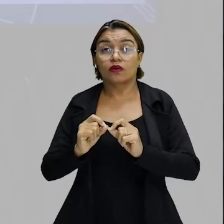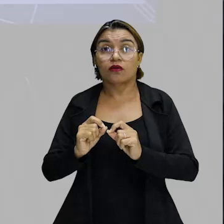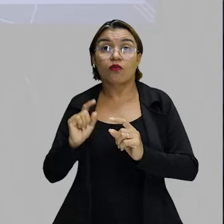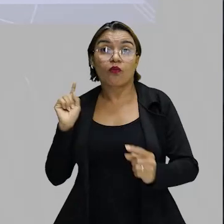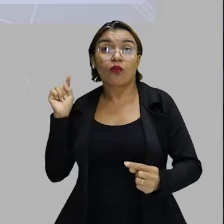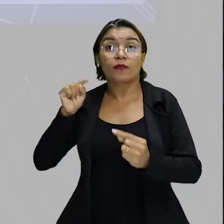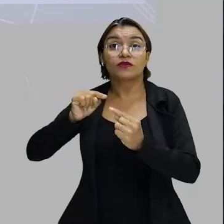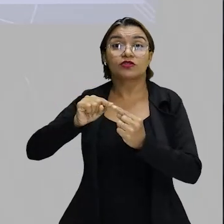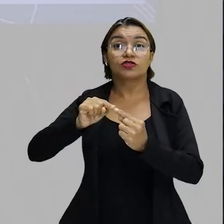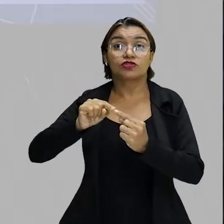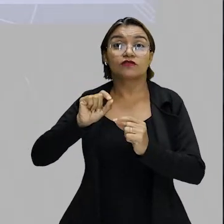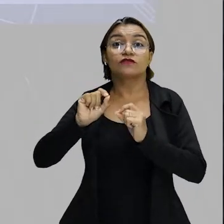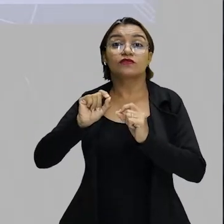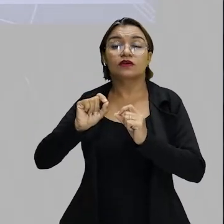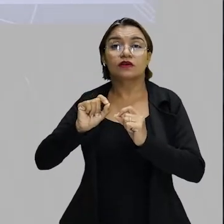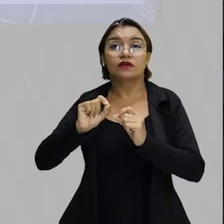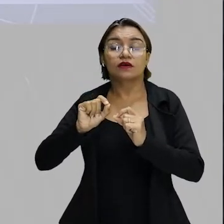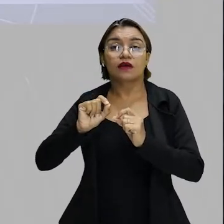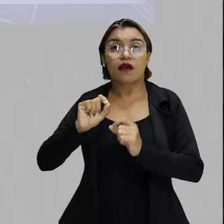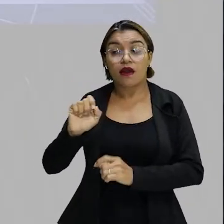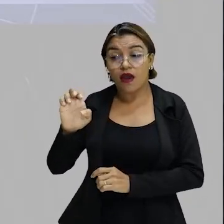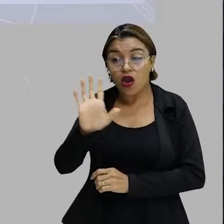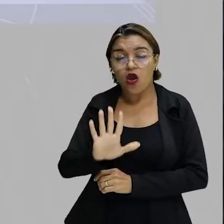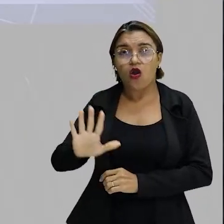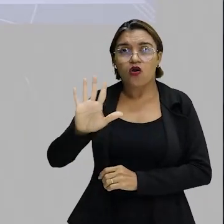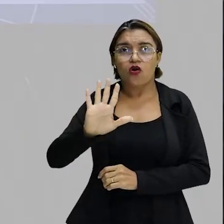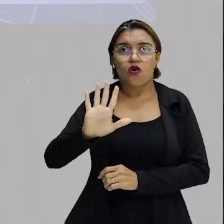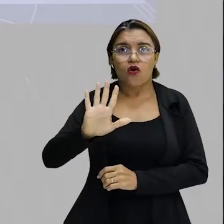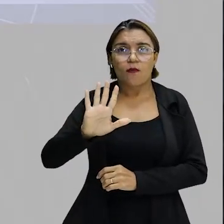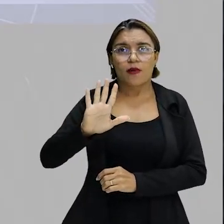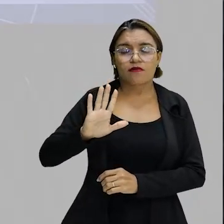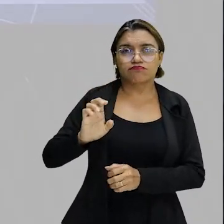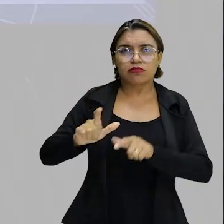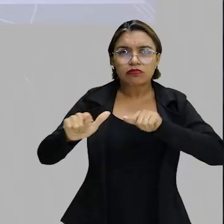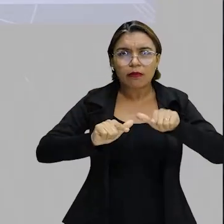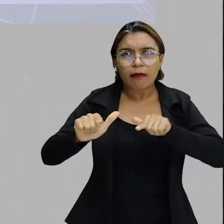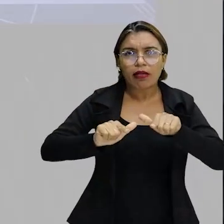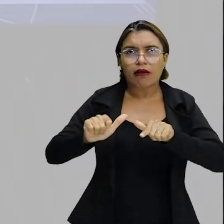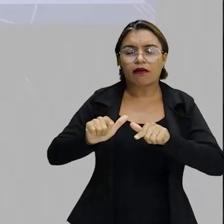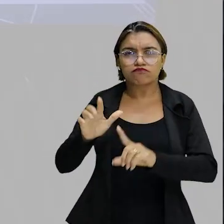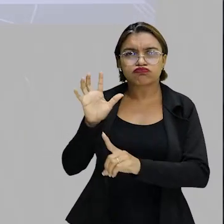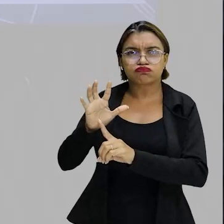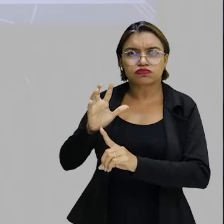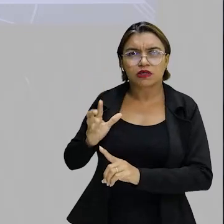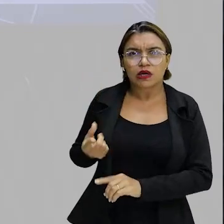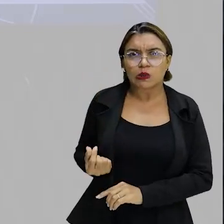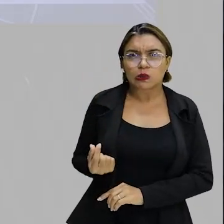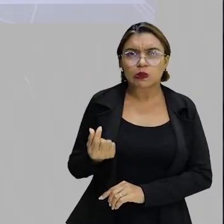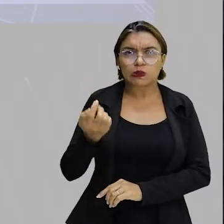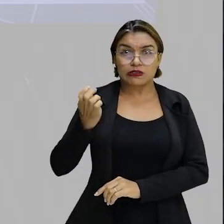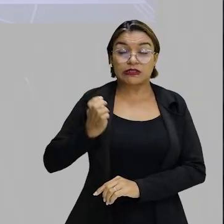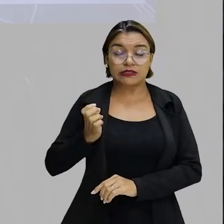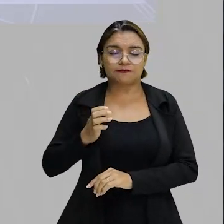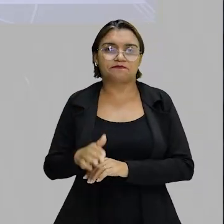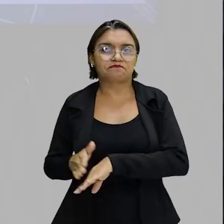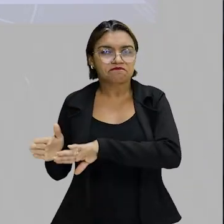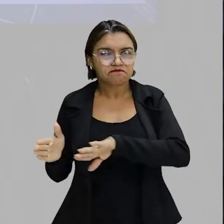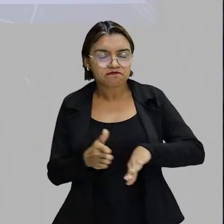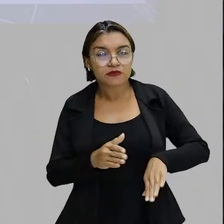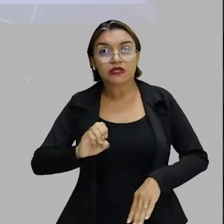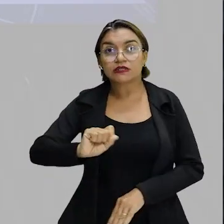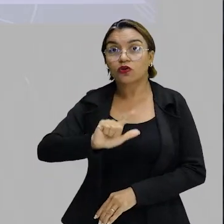objetivo, o enriquecimento da Europa, certo? Eles trabalhavam. Aqui em São Luís, nós temos o centro